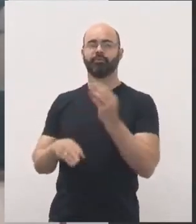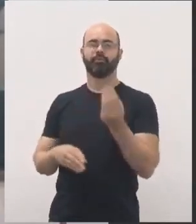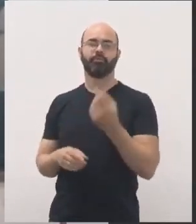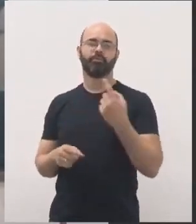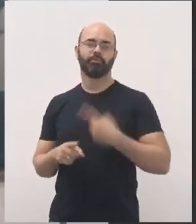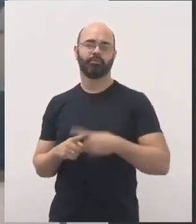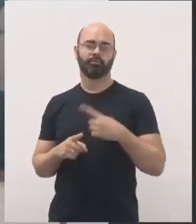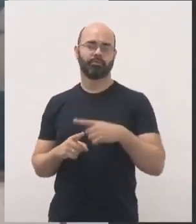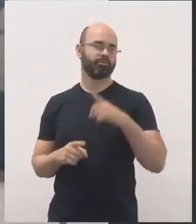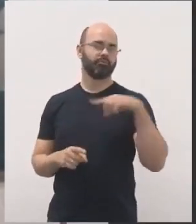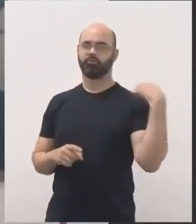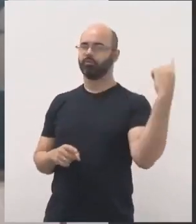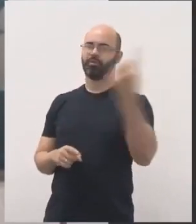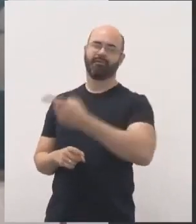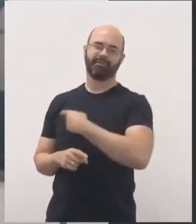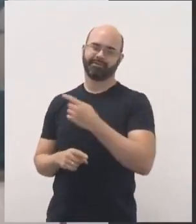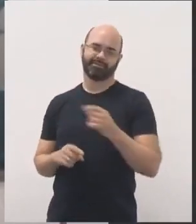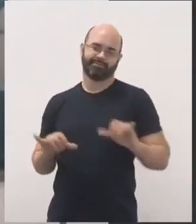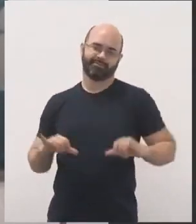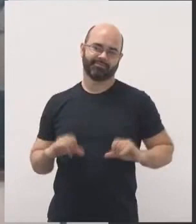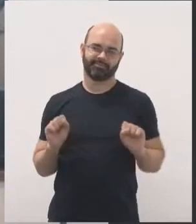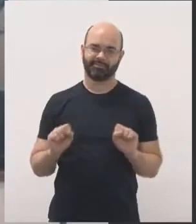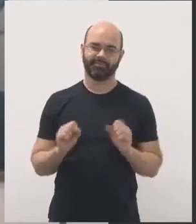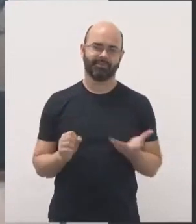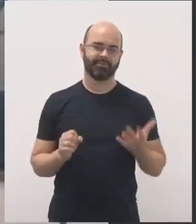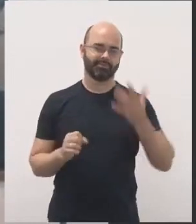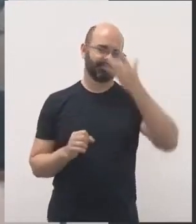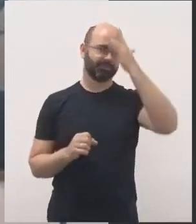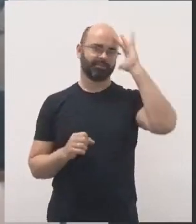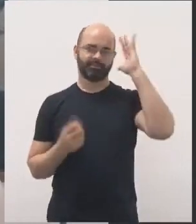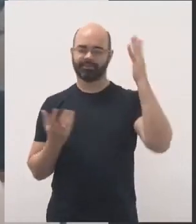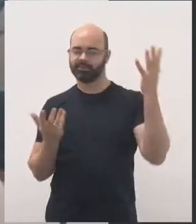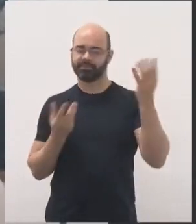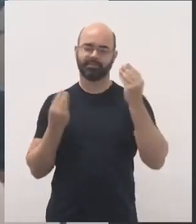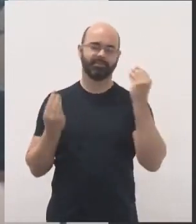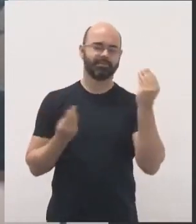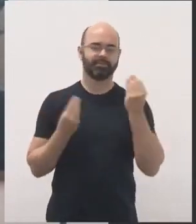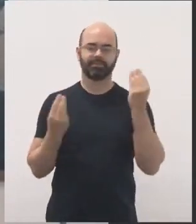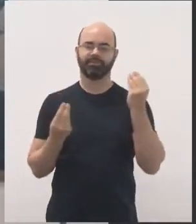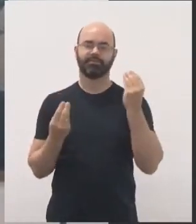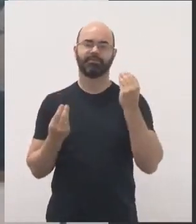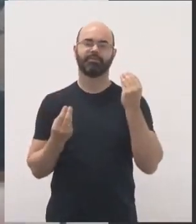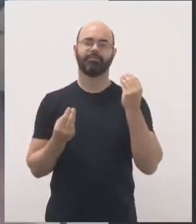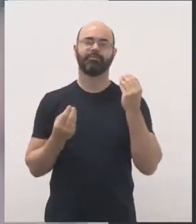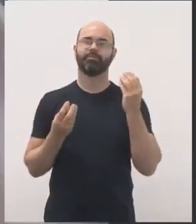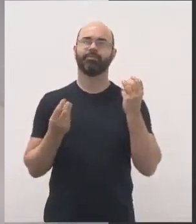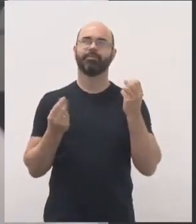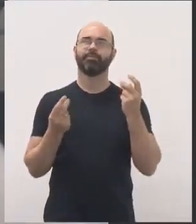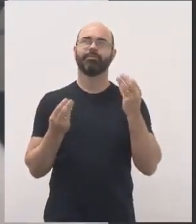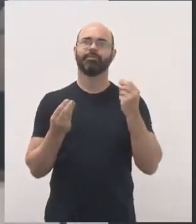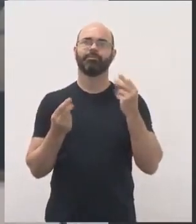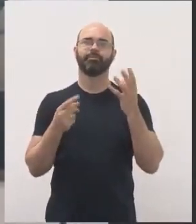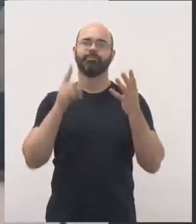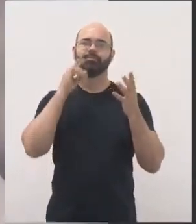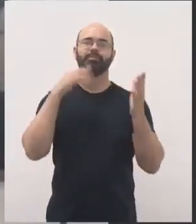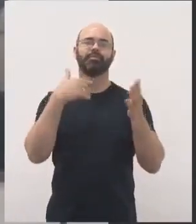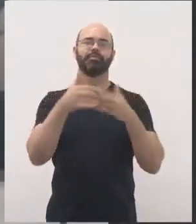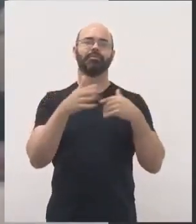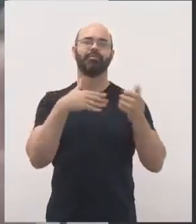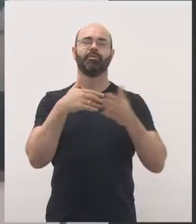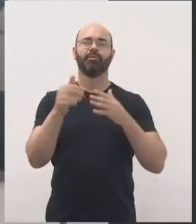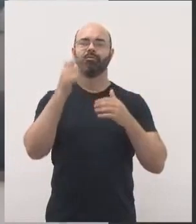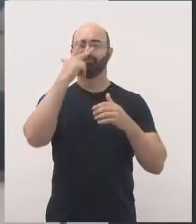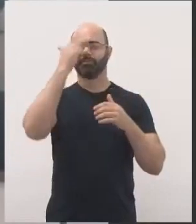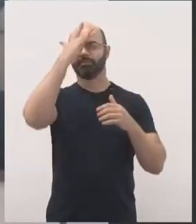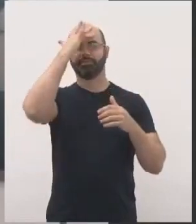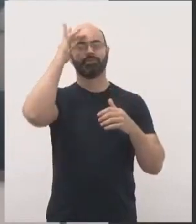todo mundo está passível de passar por uma situação de sofrimento mental, então não é uma loteria, né? Quer